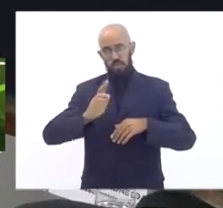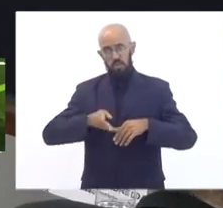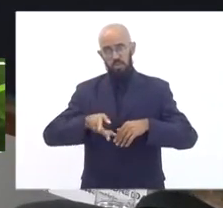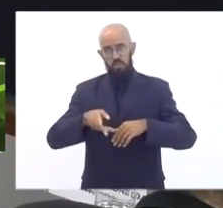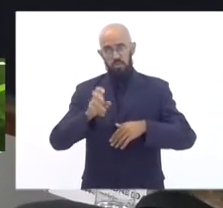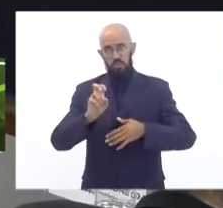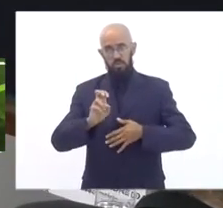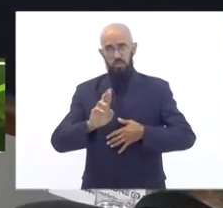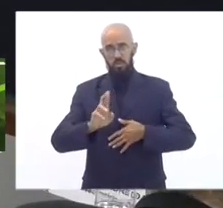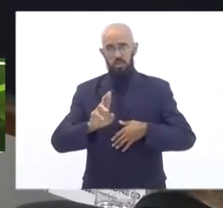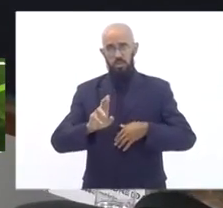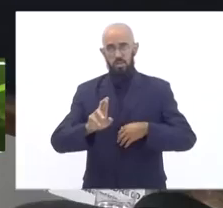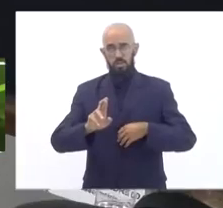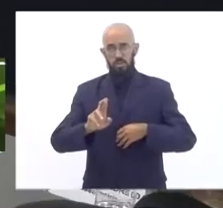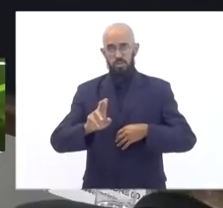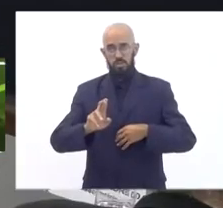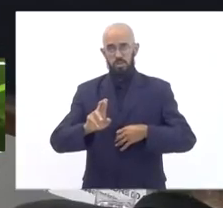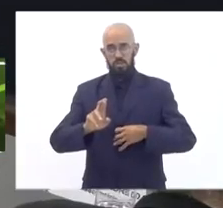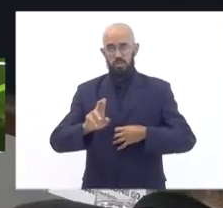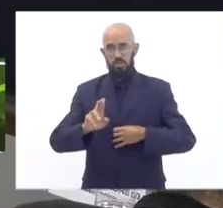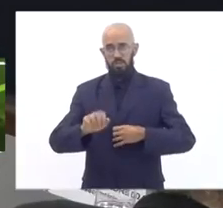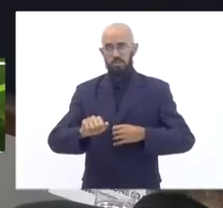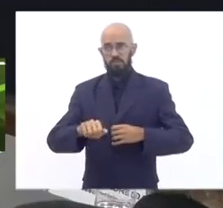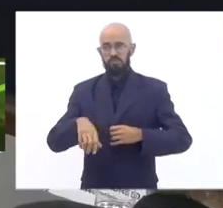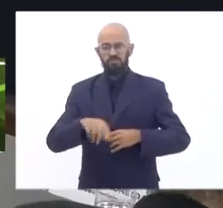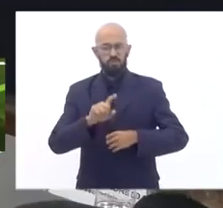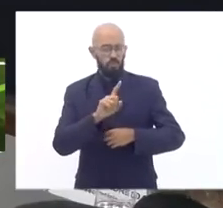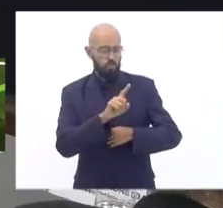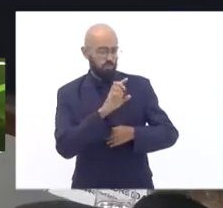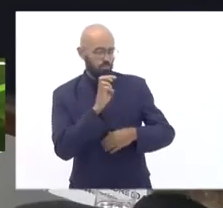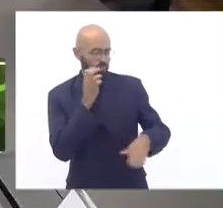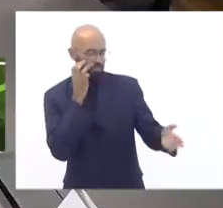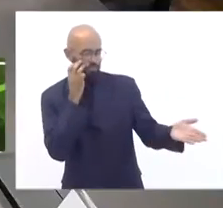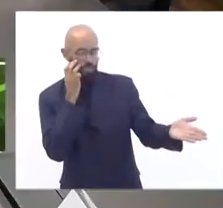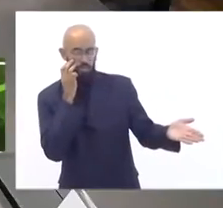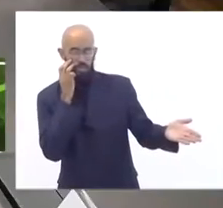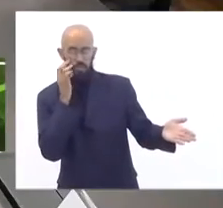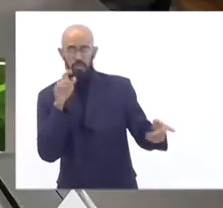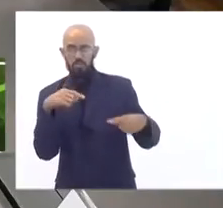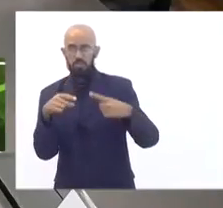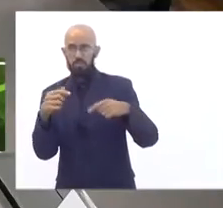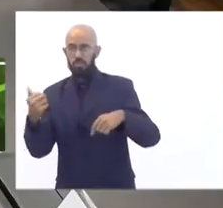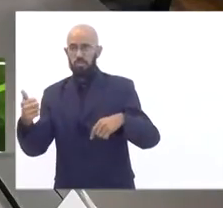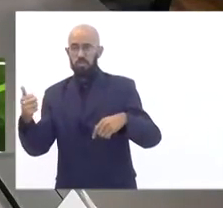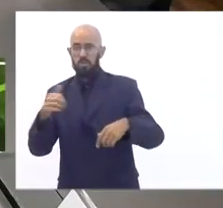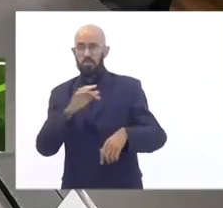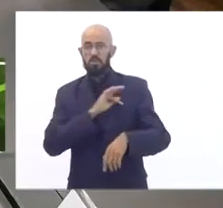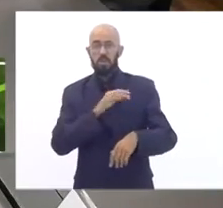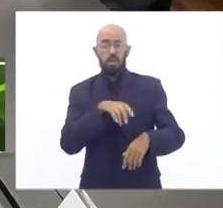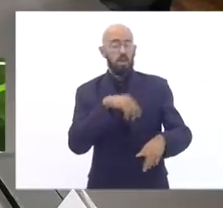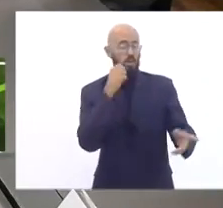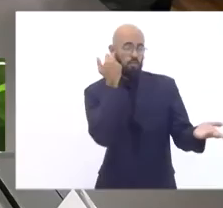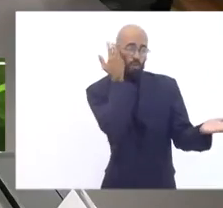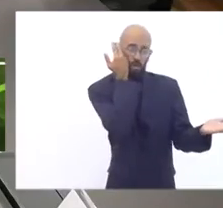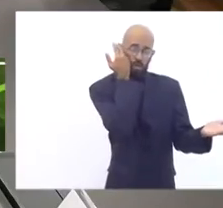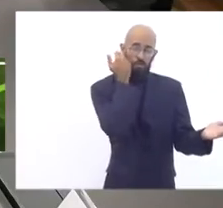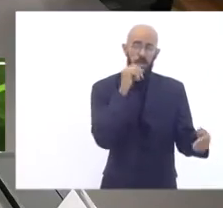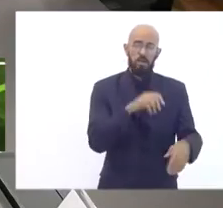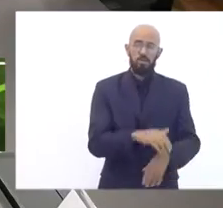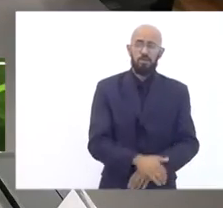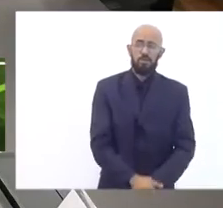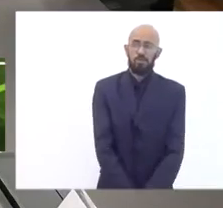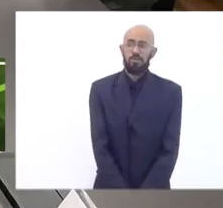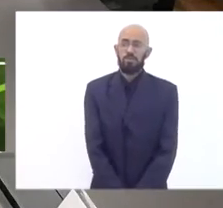pego de surpresa. Me permita um minutinho só. Claro. A Marta pediu para falar, eu passo para você. Não, perdão. Perdão, Marta. É Eliomar. Desculpa, claro. Eu não, eu